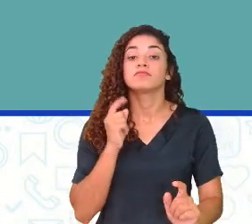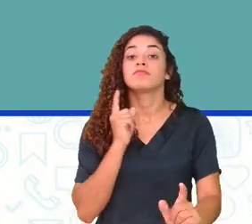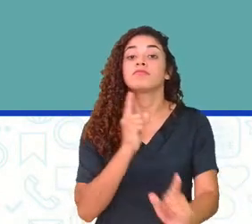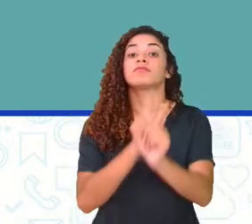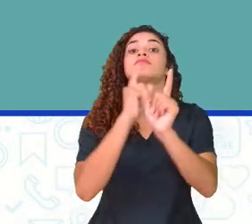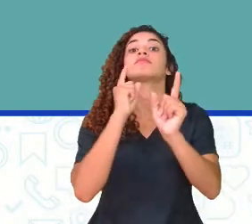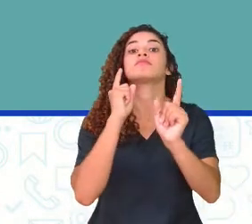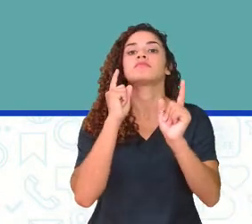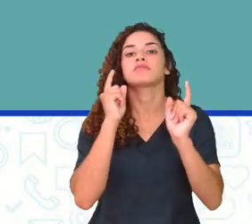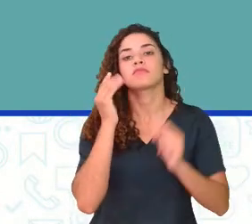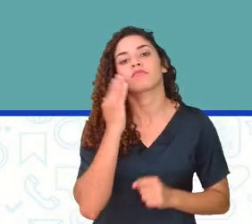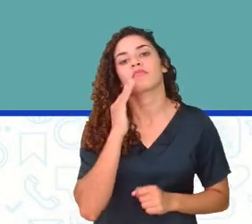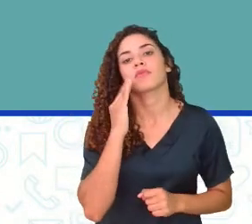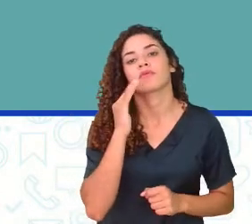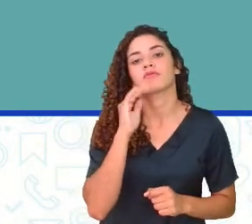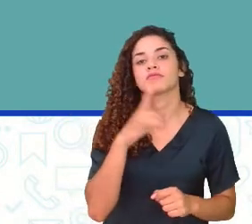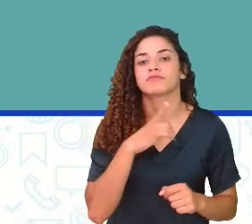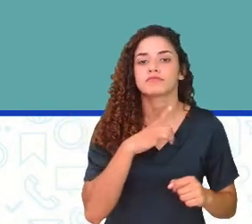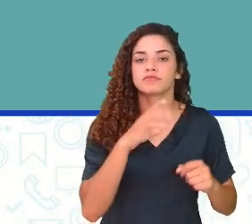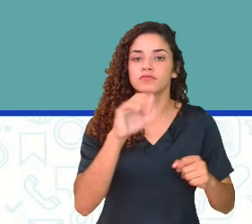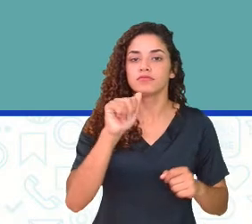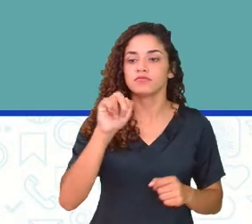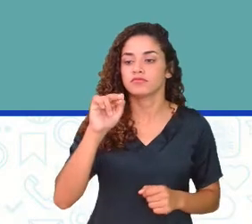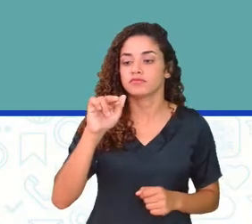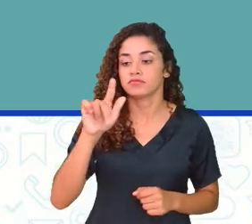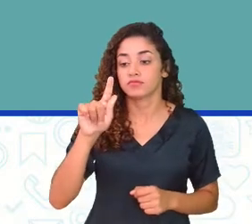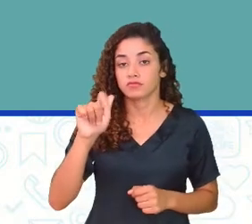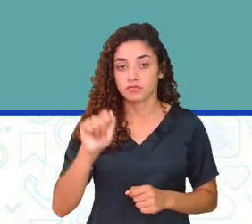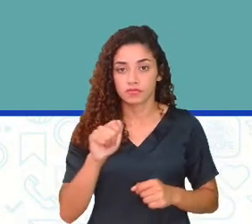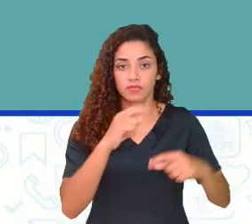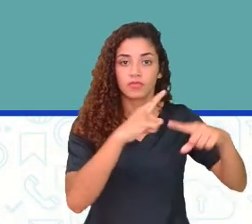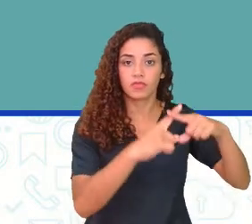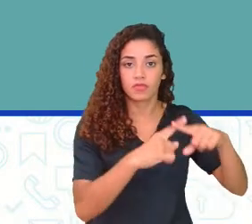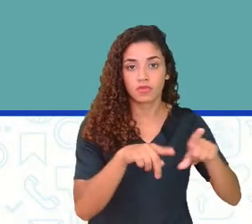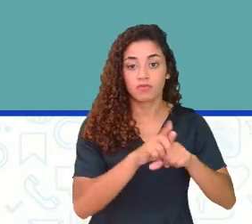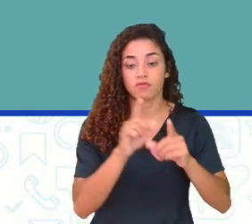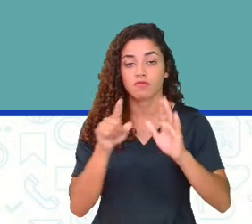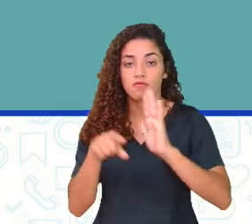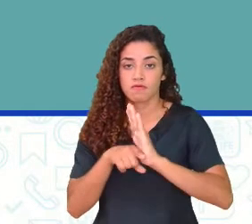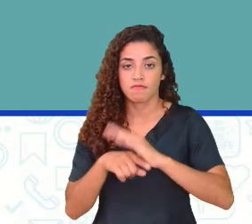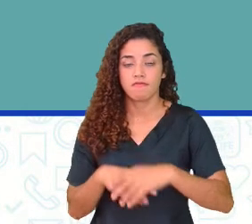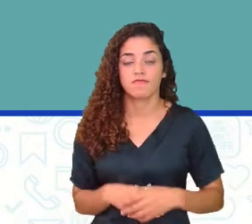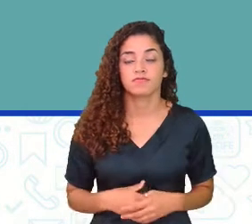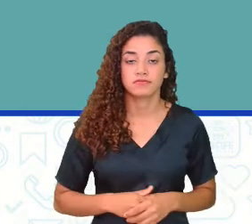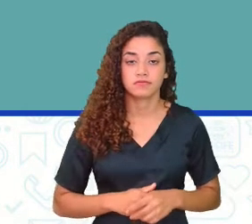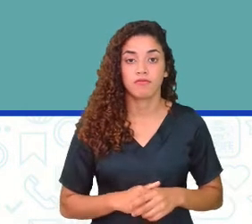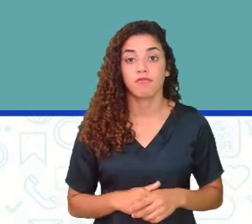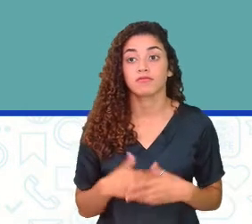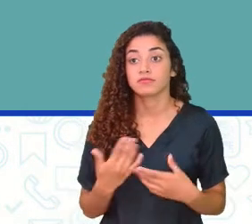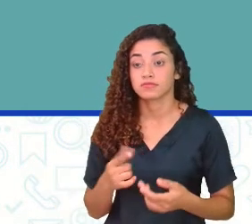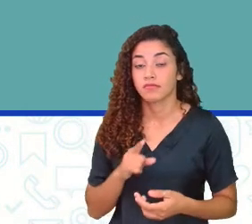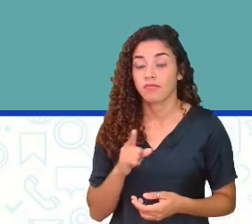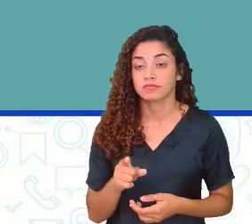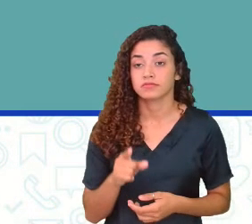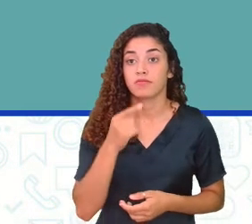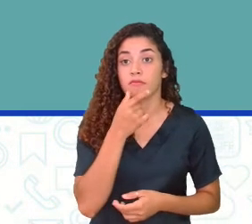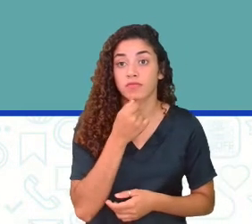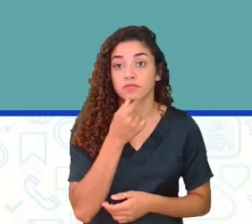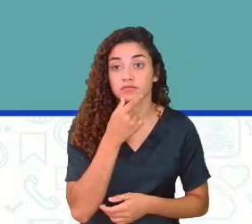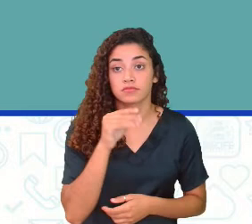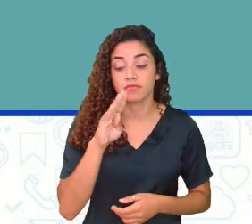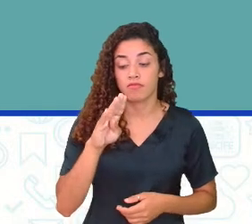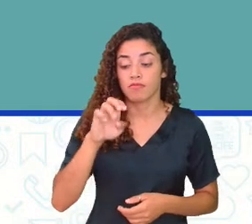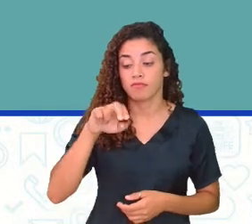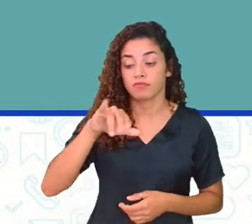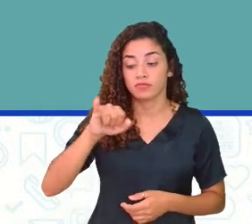essa questão aí das cargas positivas e das cargas negativas. Aqui Benjamin Franklin,